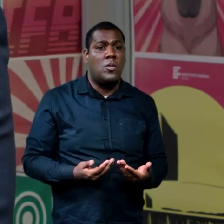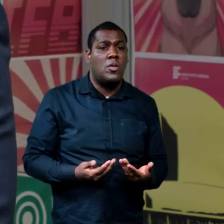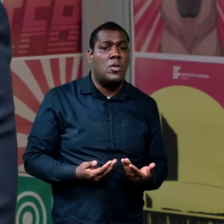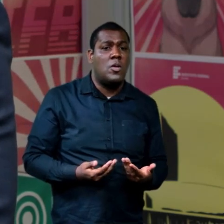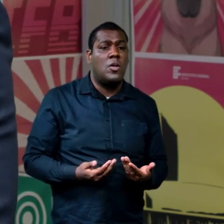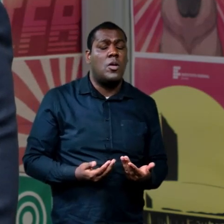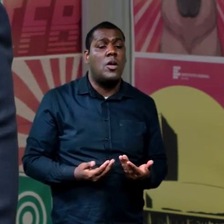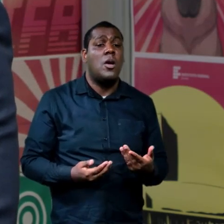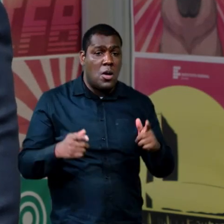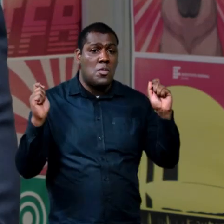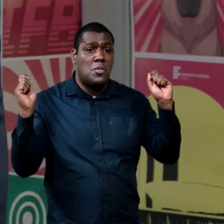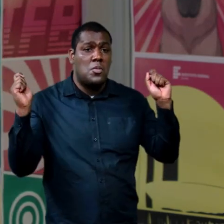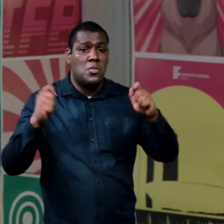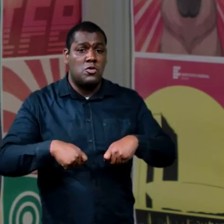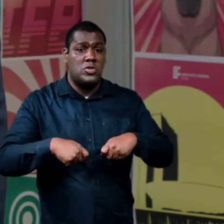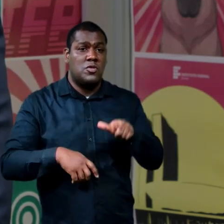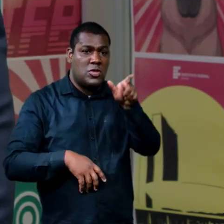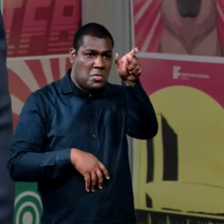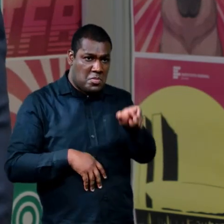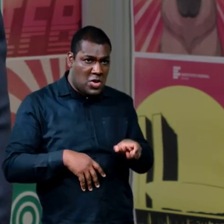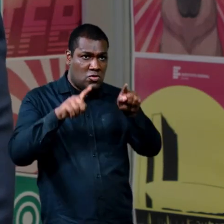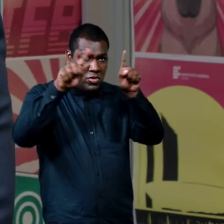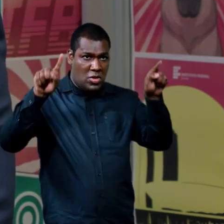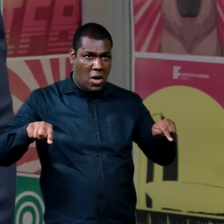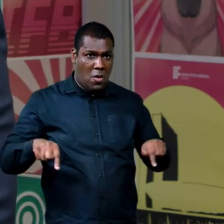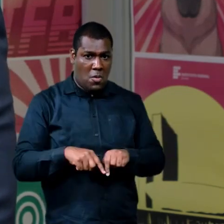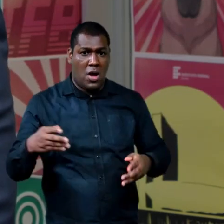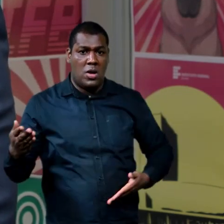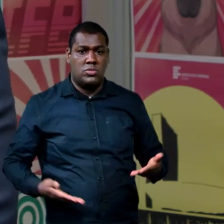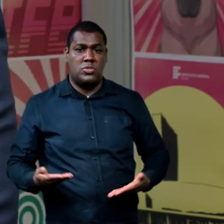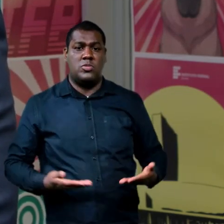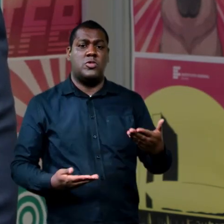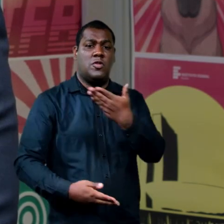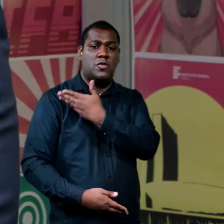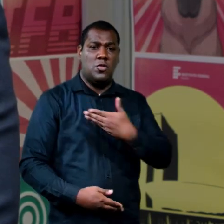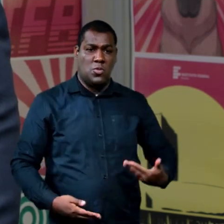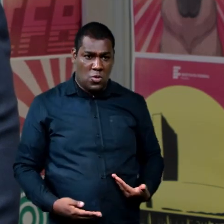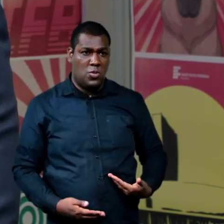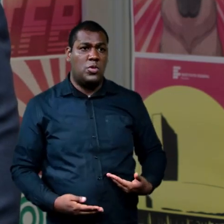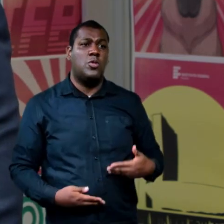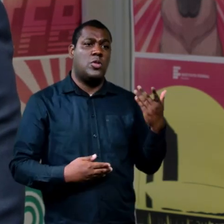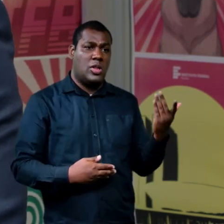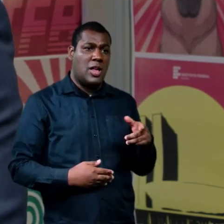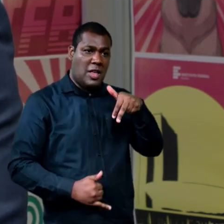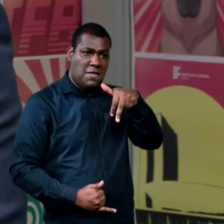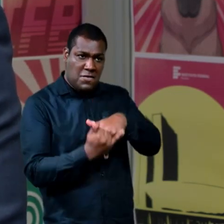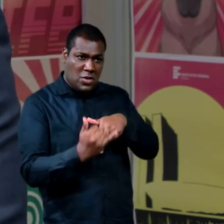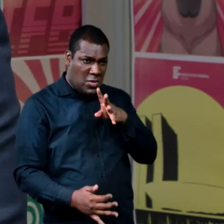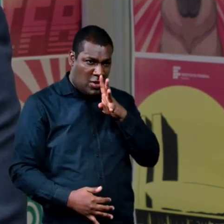cautelarmente afastar o servidor, por exemplo, o servidor que está sendo acusado de assédio, ele pode